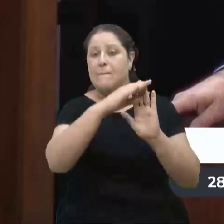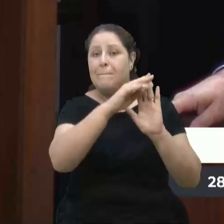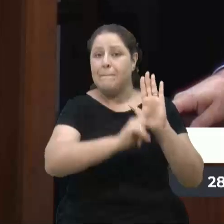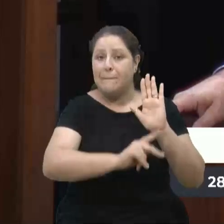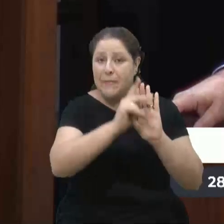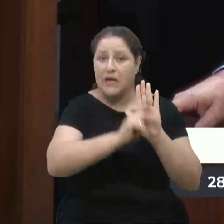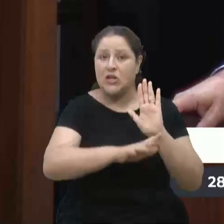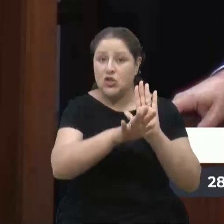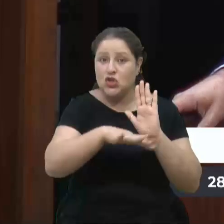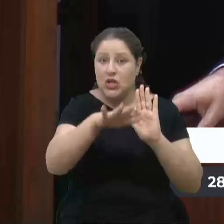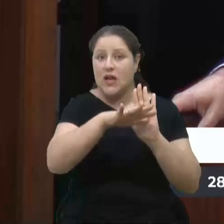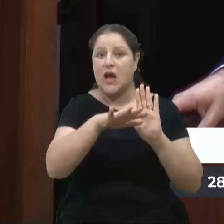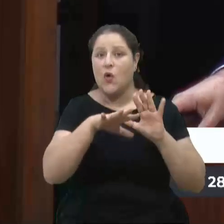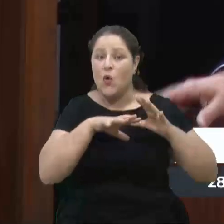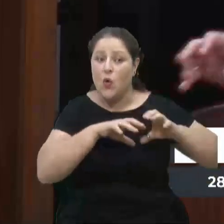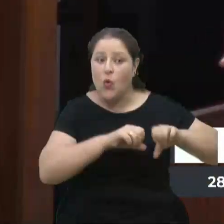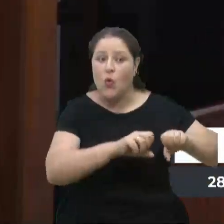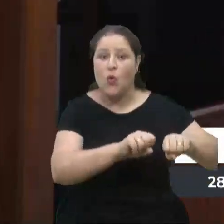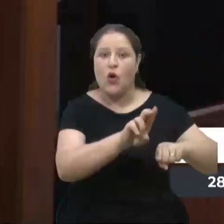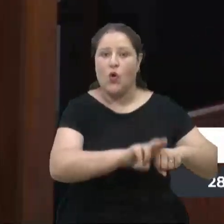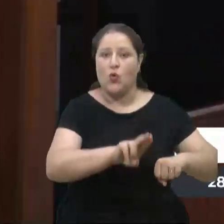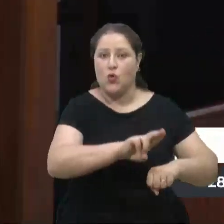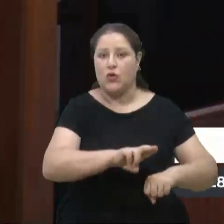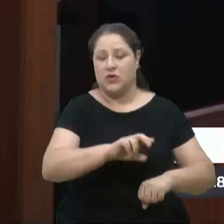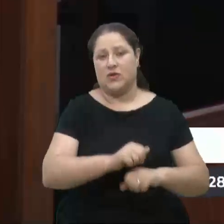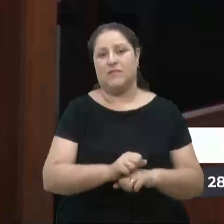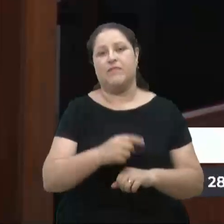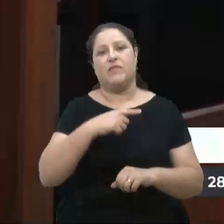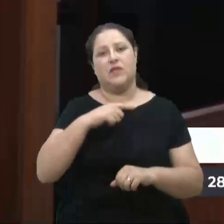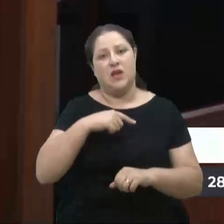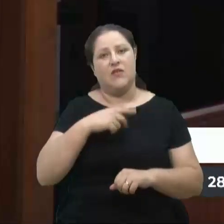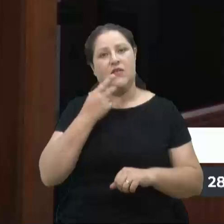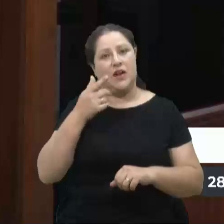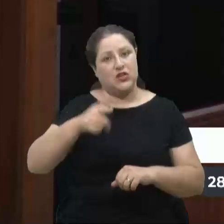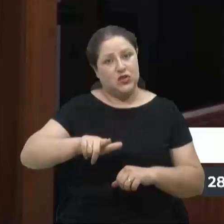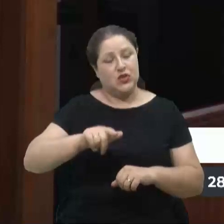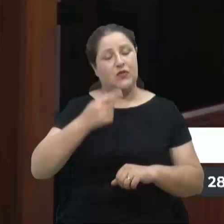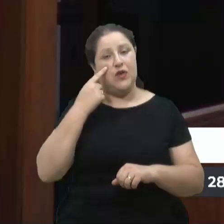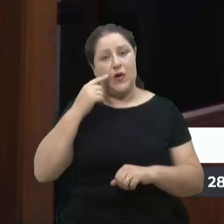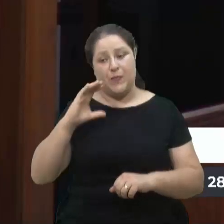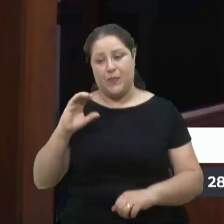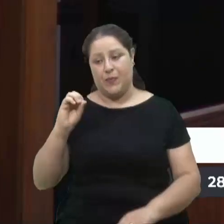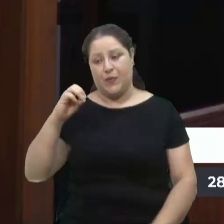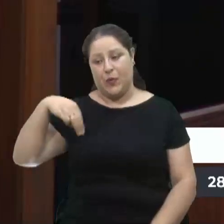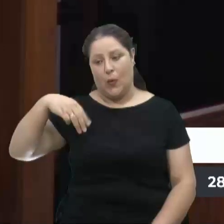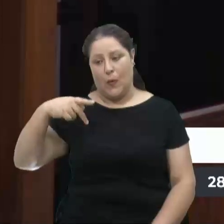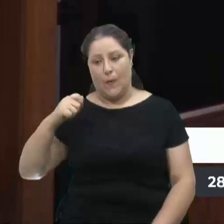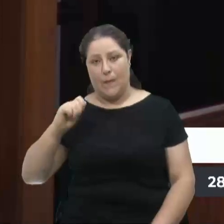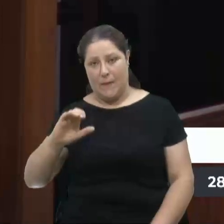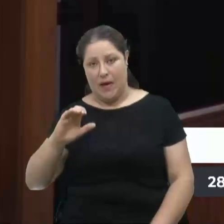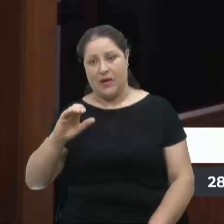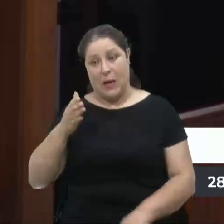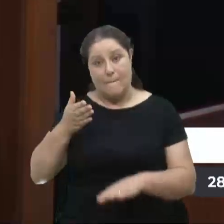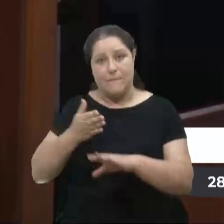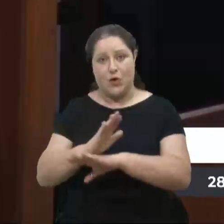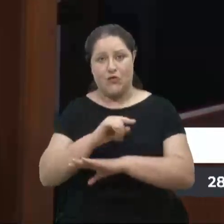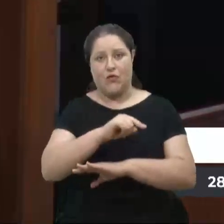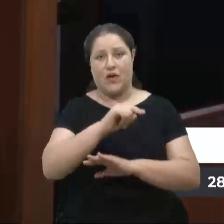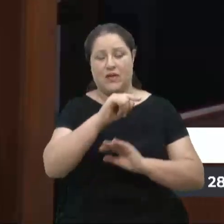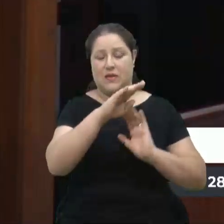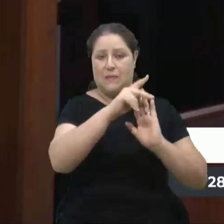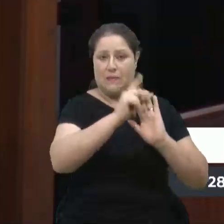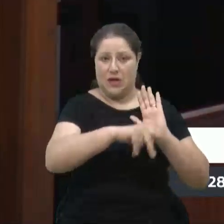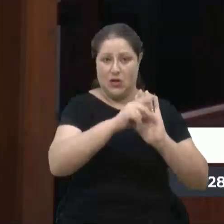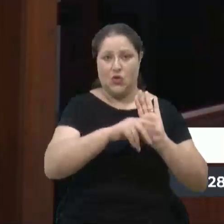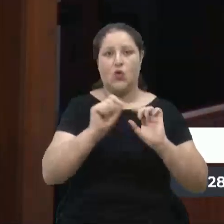dizer, esse Plano Geral de Ocupação foi aprovado pelo COMPAC, como eu disse, por